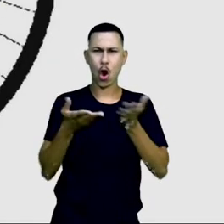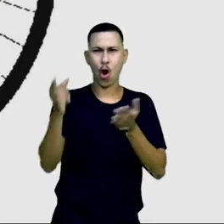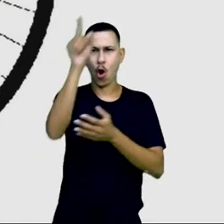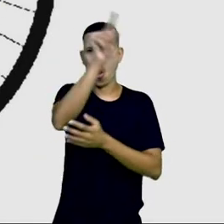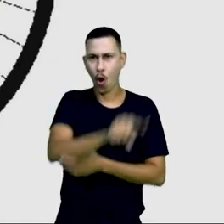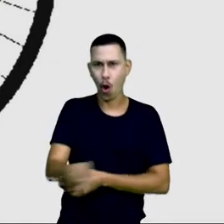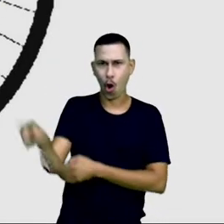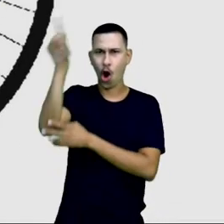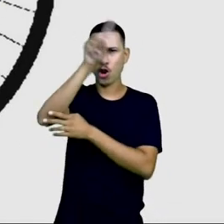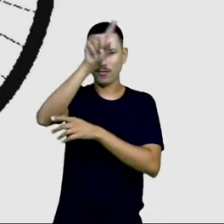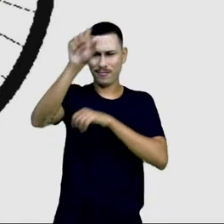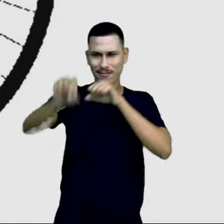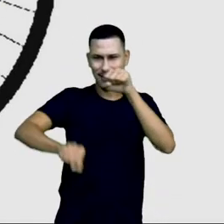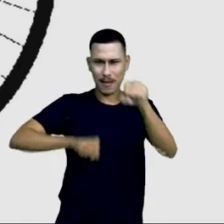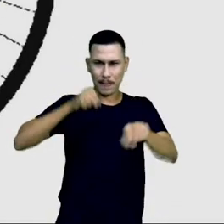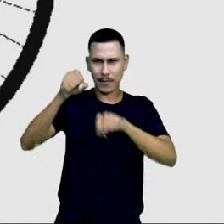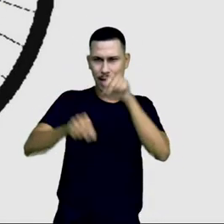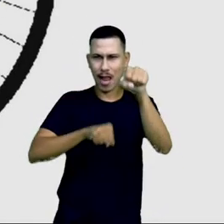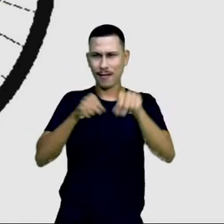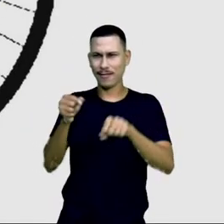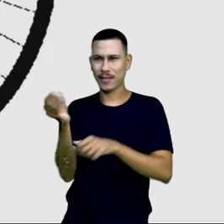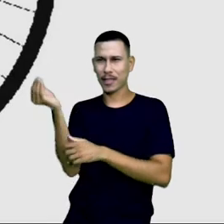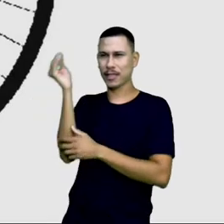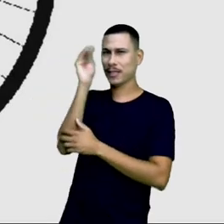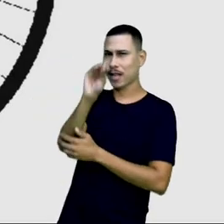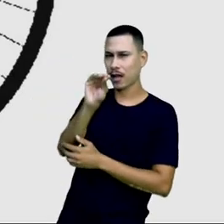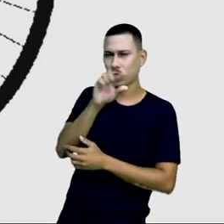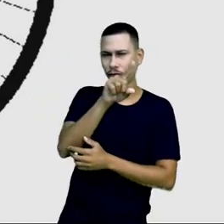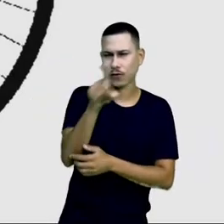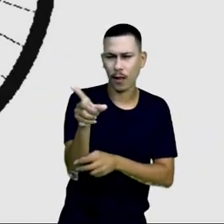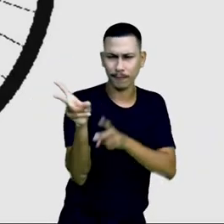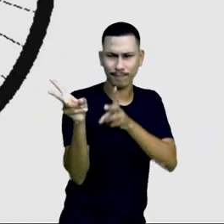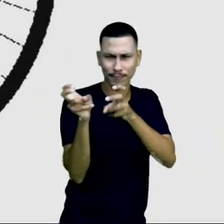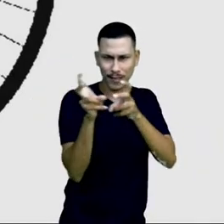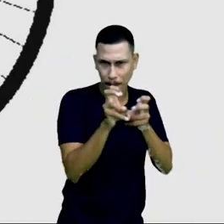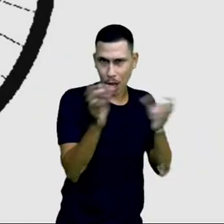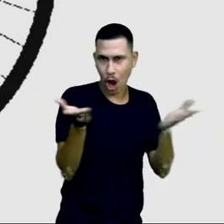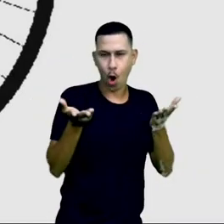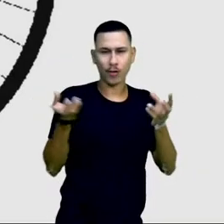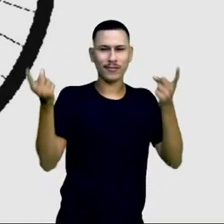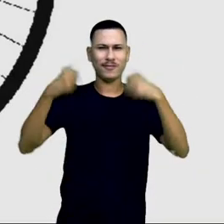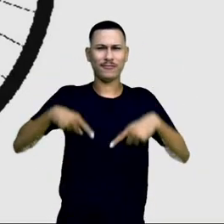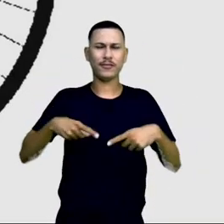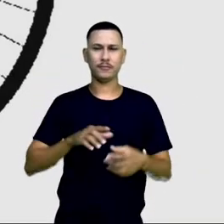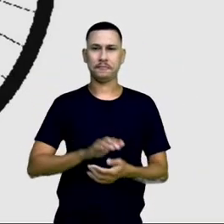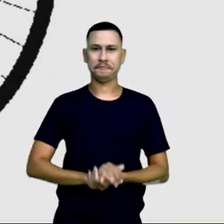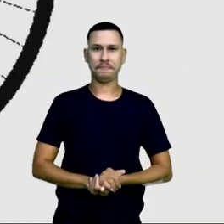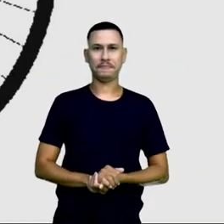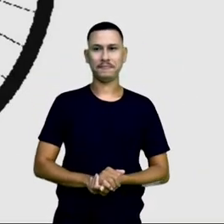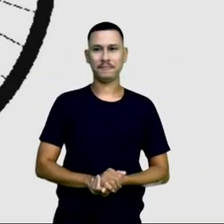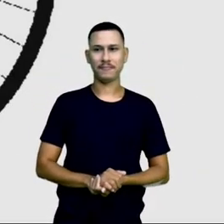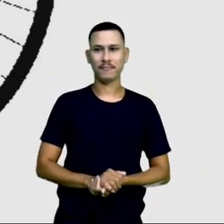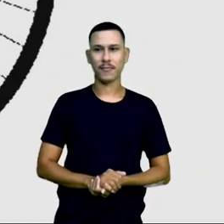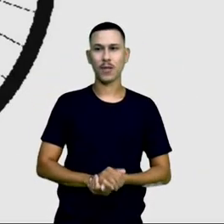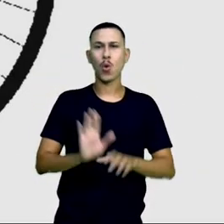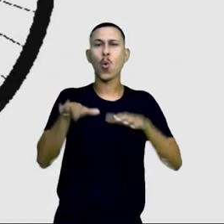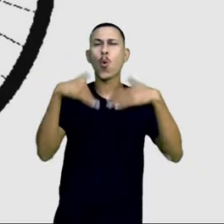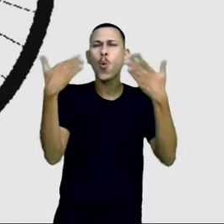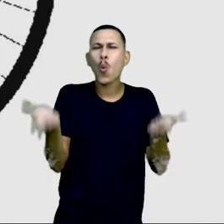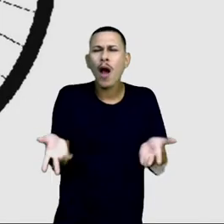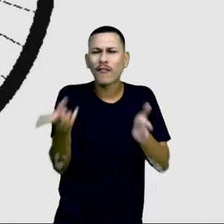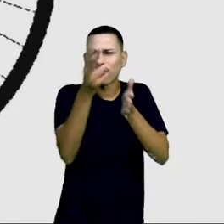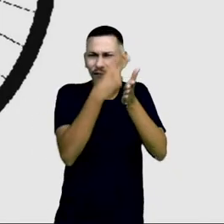da roda da bicicleta, agora vocês vão me dizer, né? Isso aqui é a nossa hora do desafio. Quais são as partes das